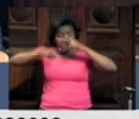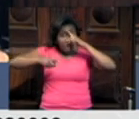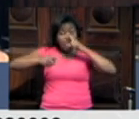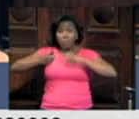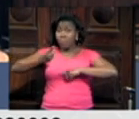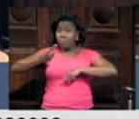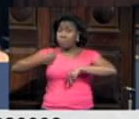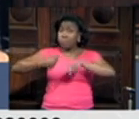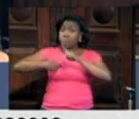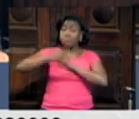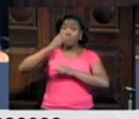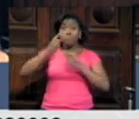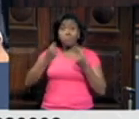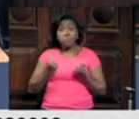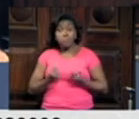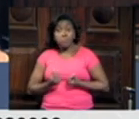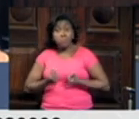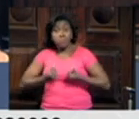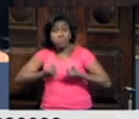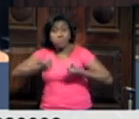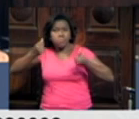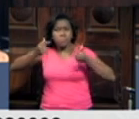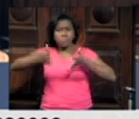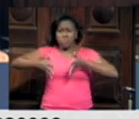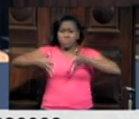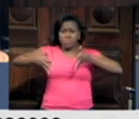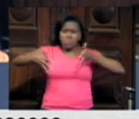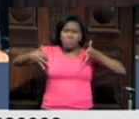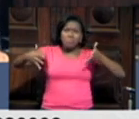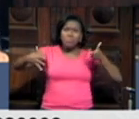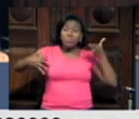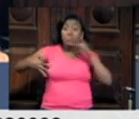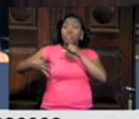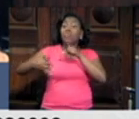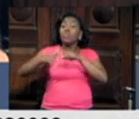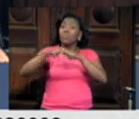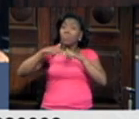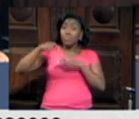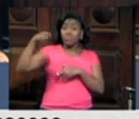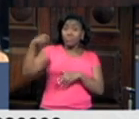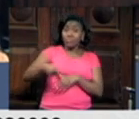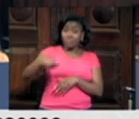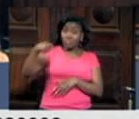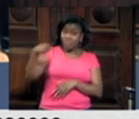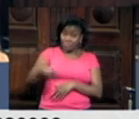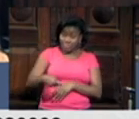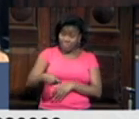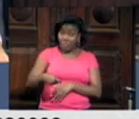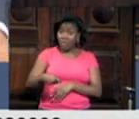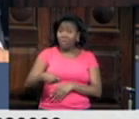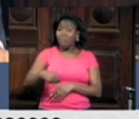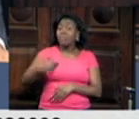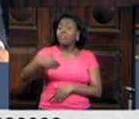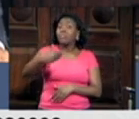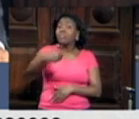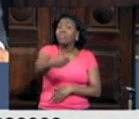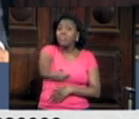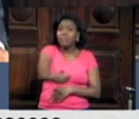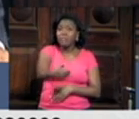enriqueceram, ampliaram o império durante a ditadura através de